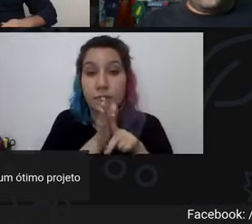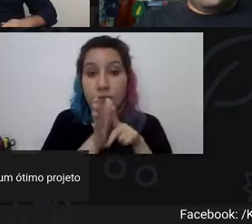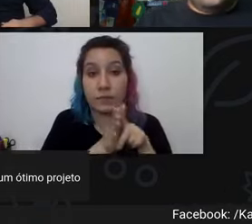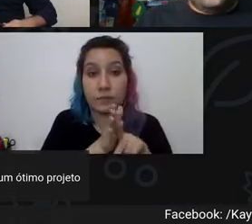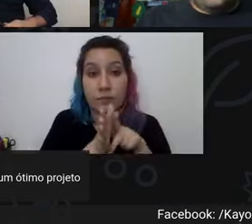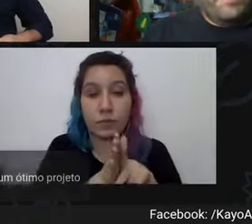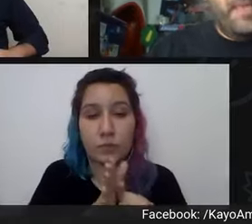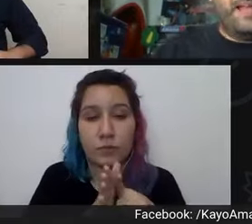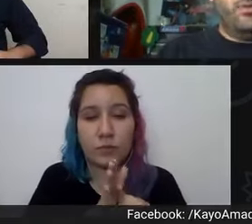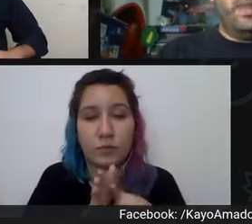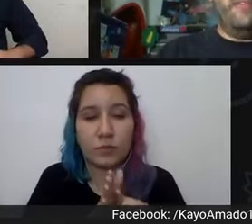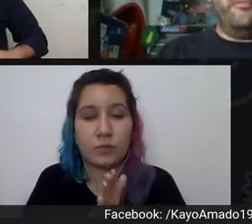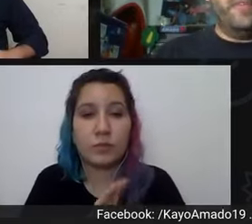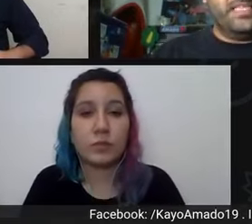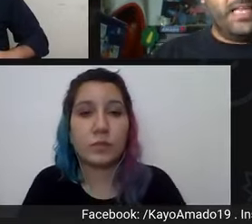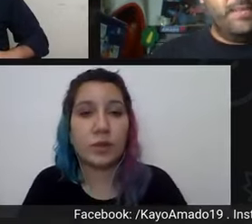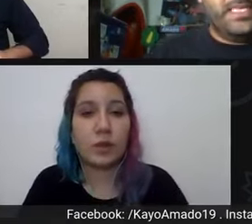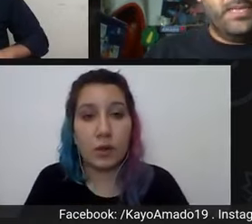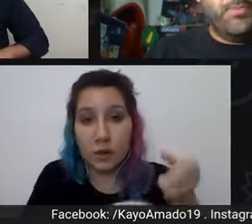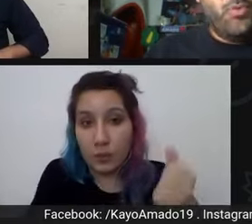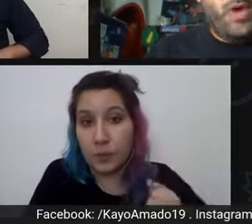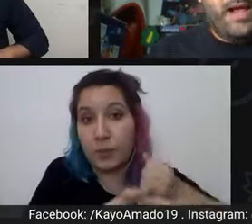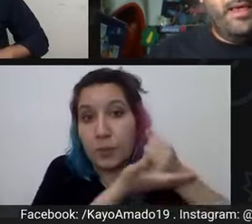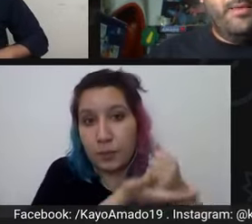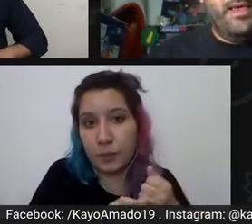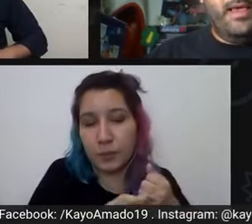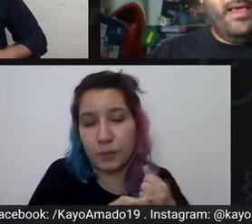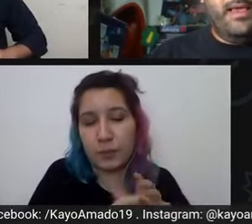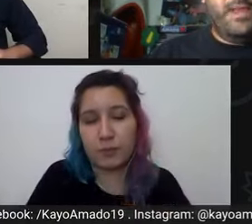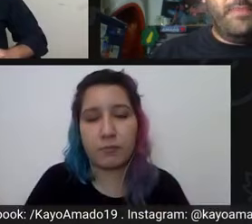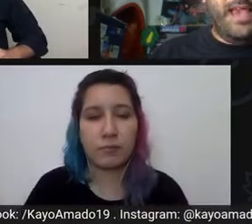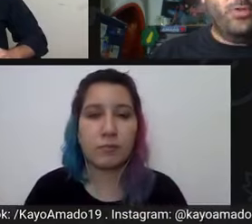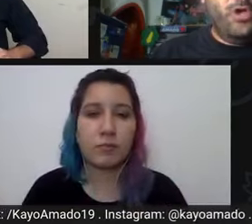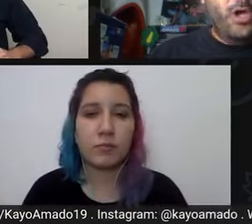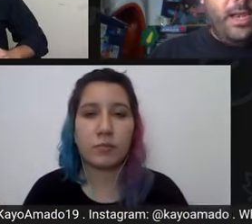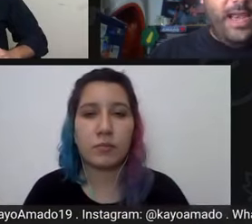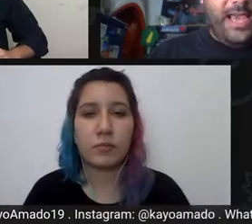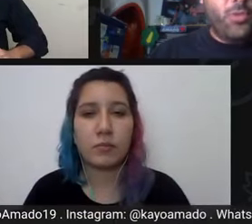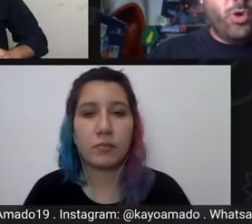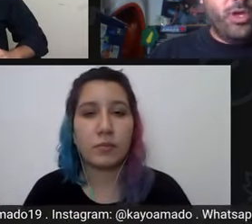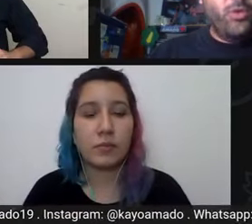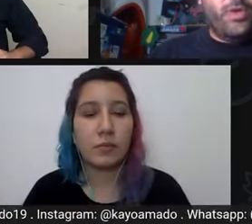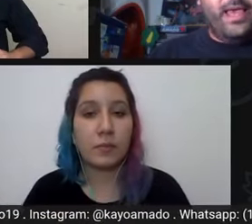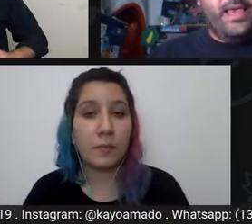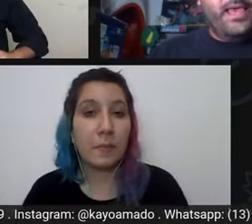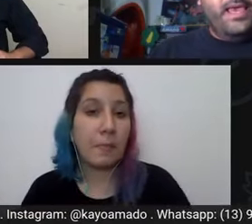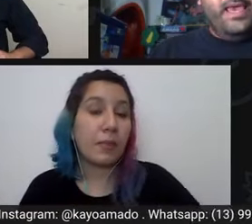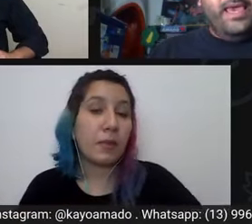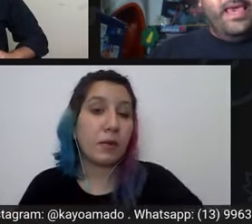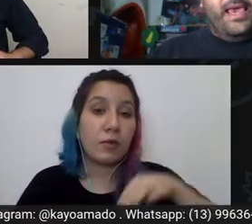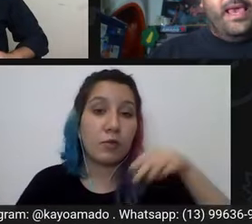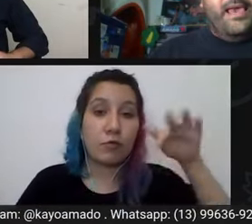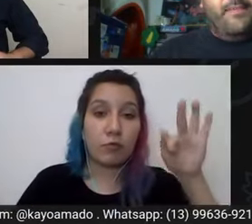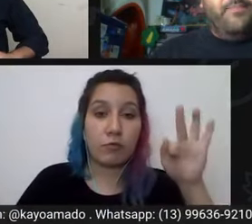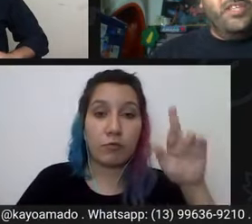comunitário que eu acabei sendo premiado lá na França e acabei sendo premiado lá em Mônaco, né? A gente